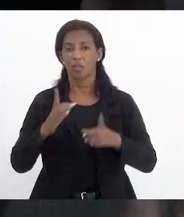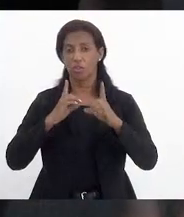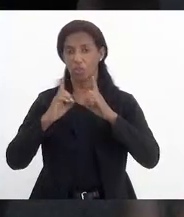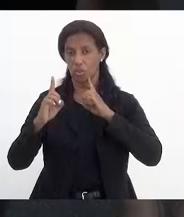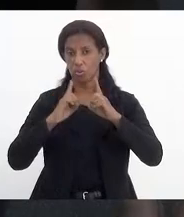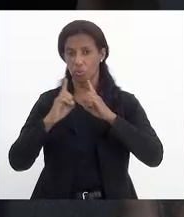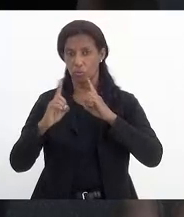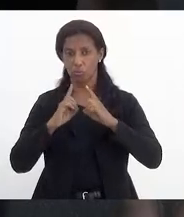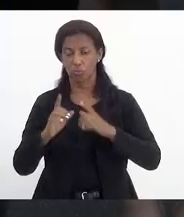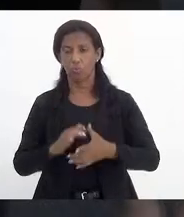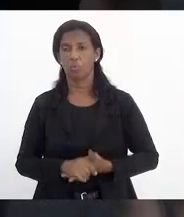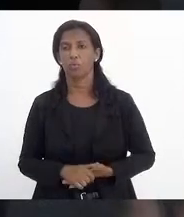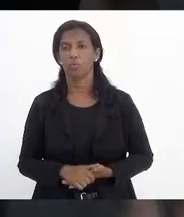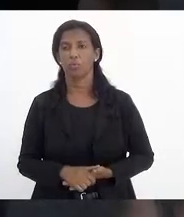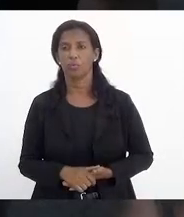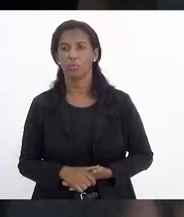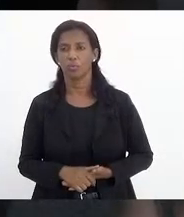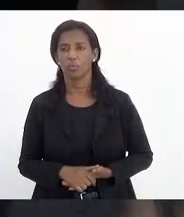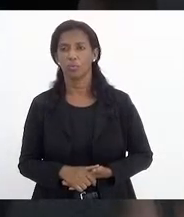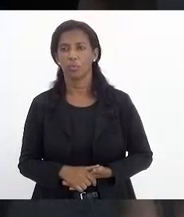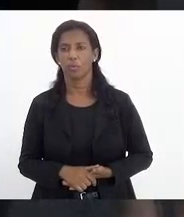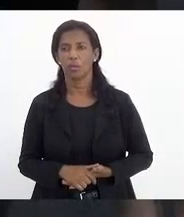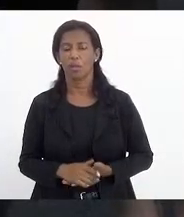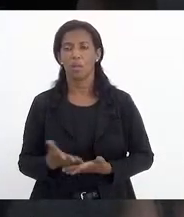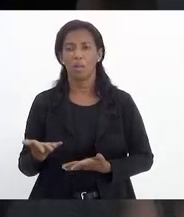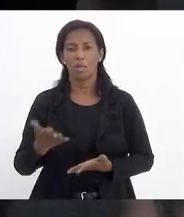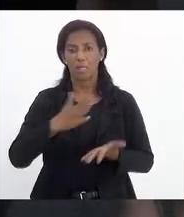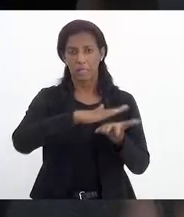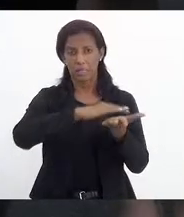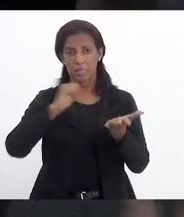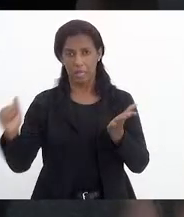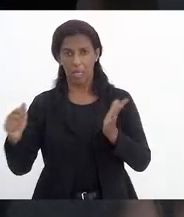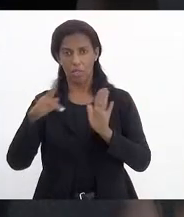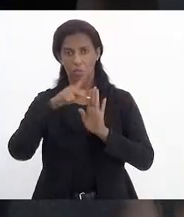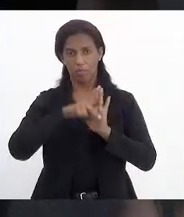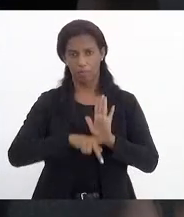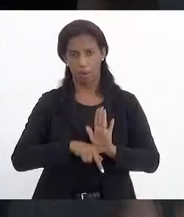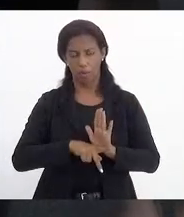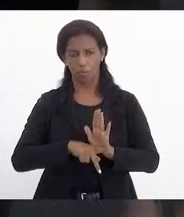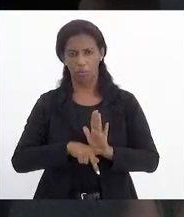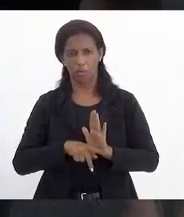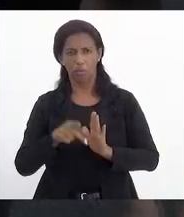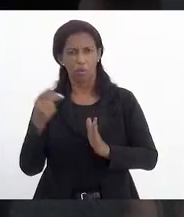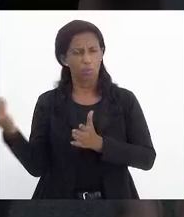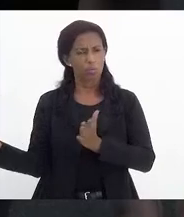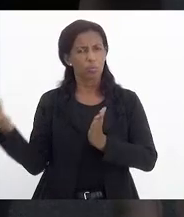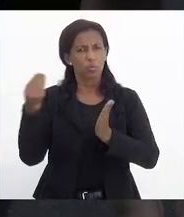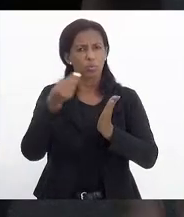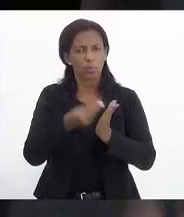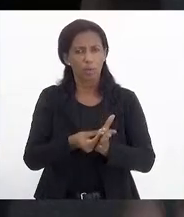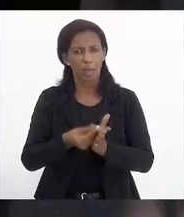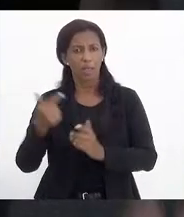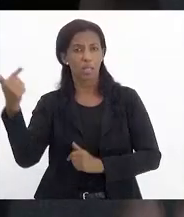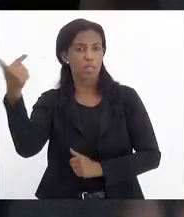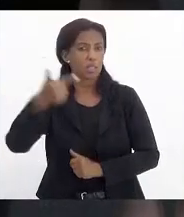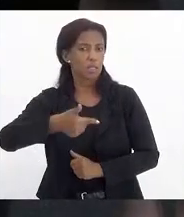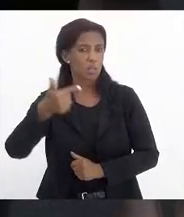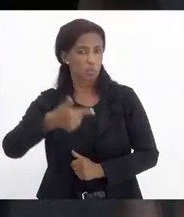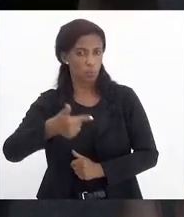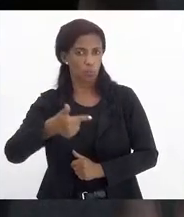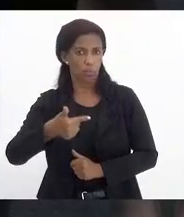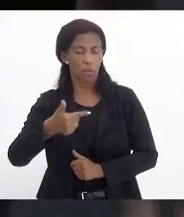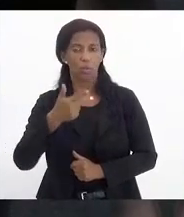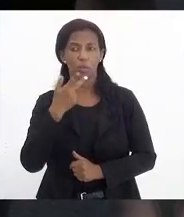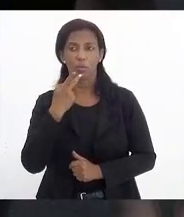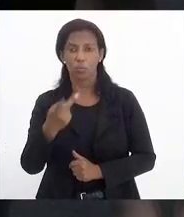discute, emenda, sai de pauta. O senhor só traga a pauta em segunda, estou falando da